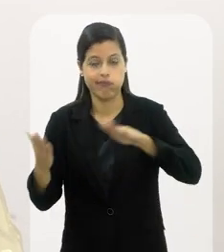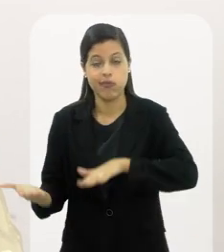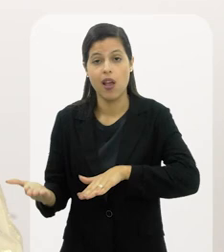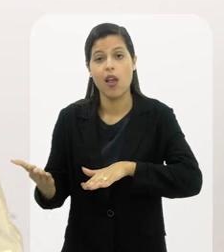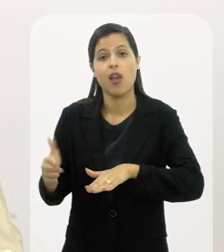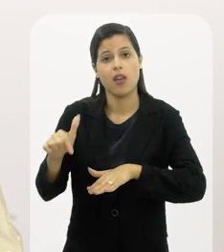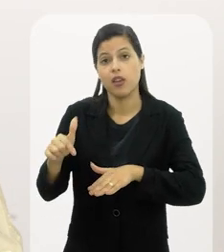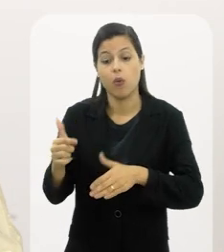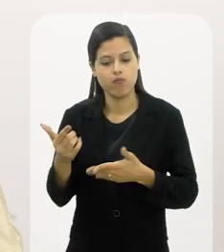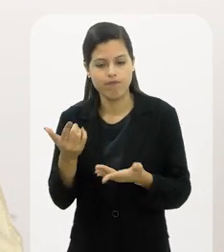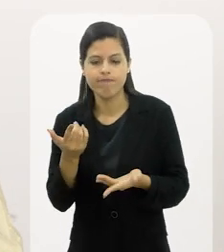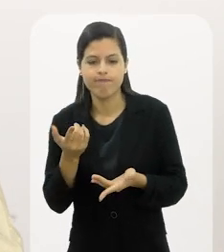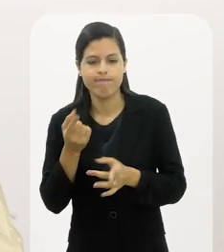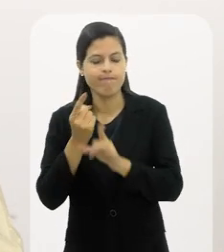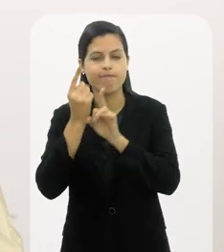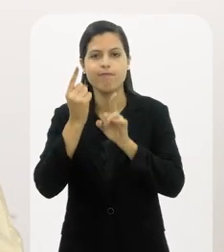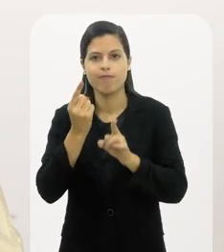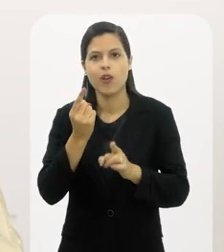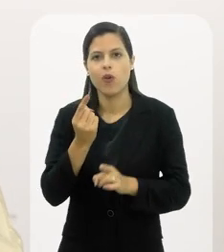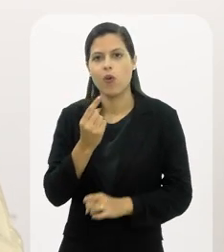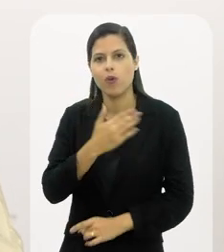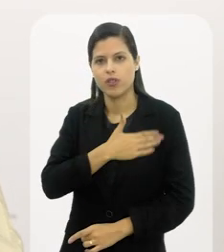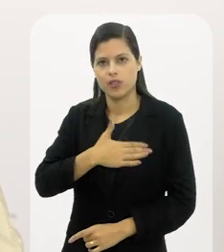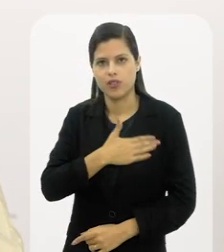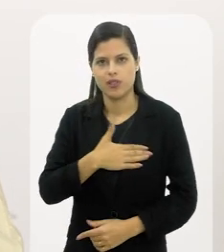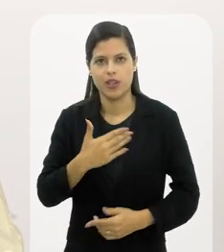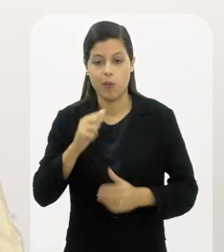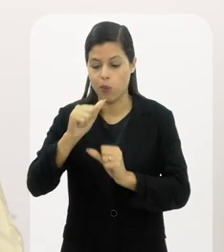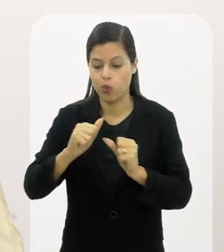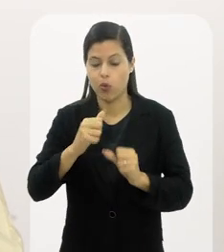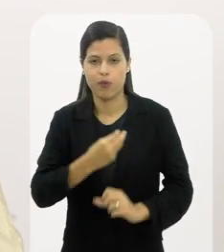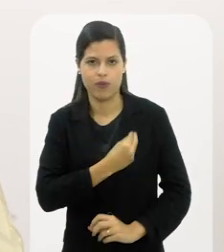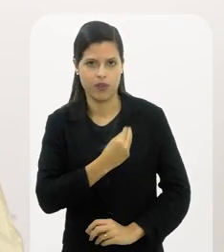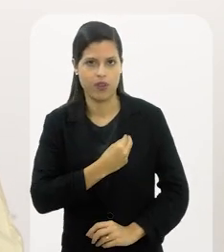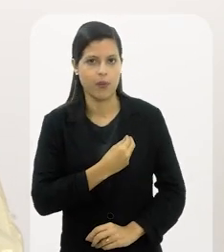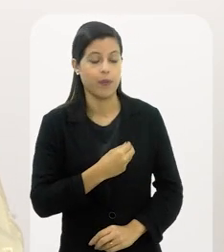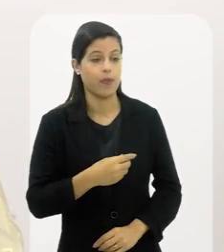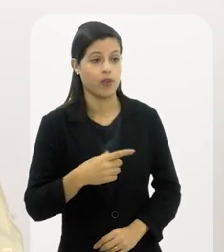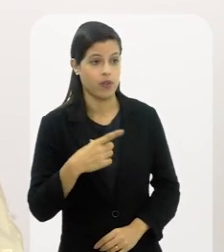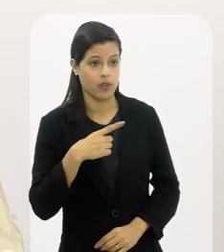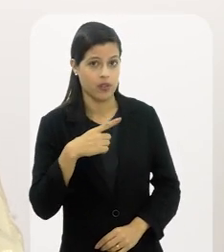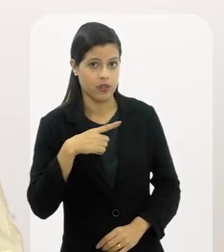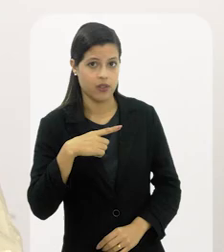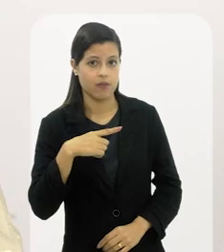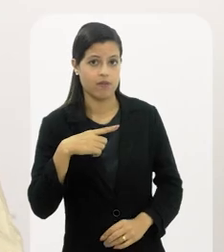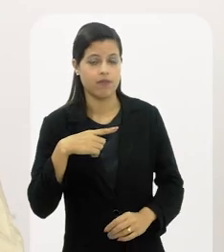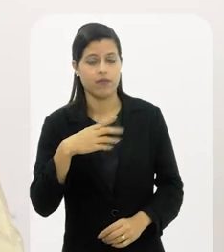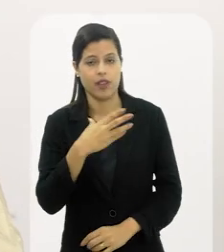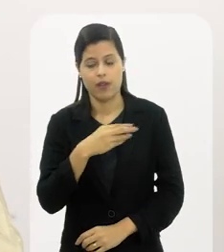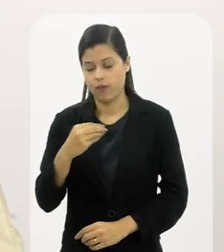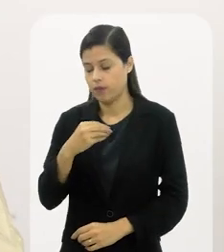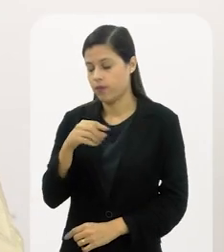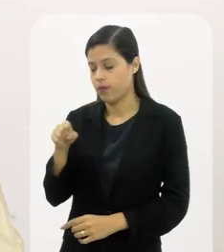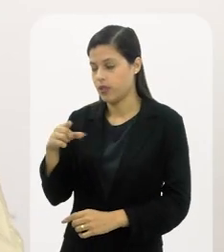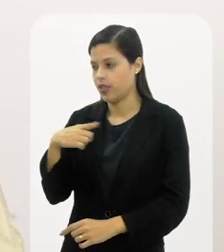encantei e mudou a minha vida toda. Né? Você tem filhos contigo? Tenho dois